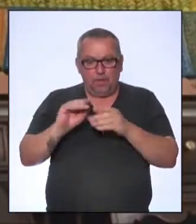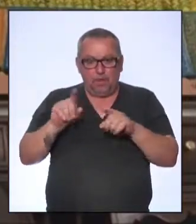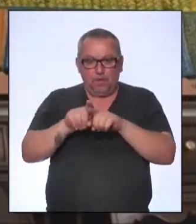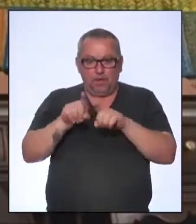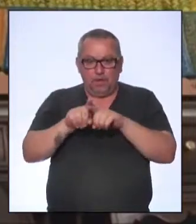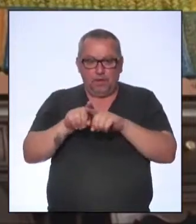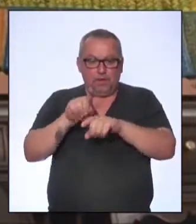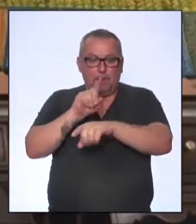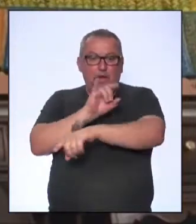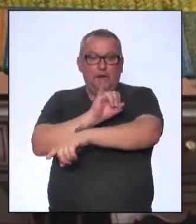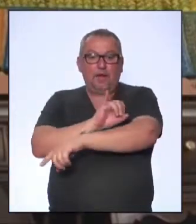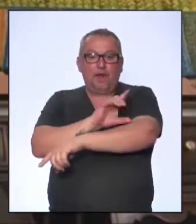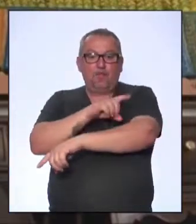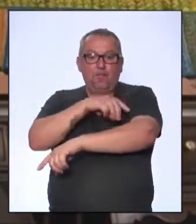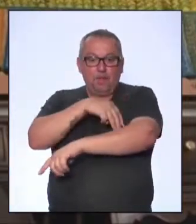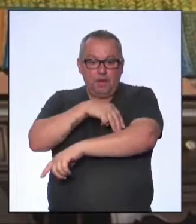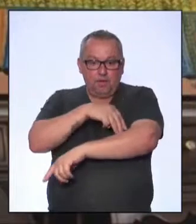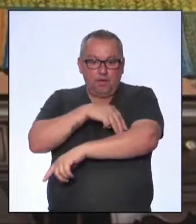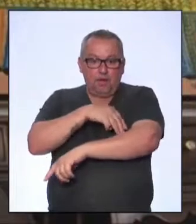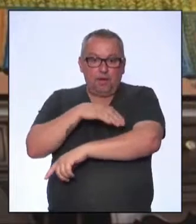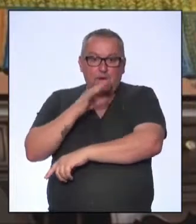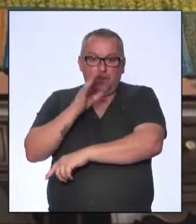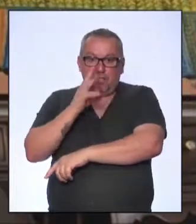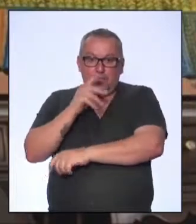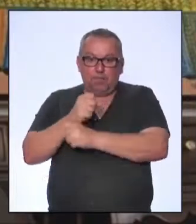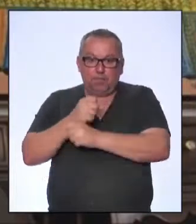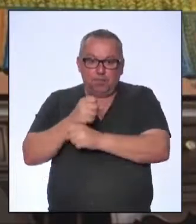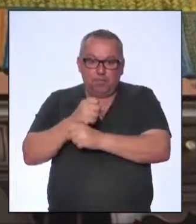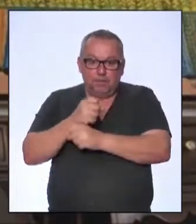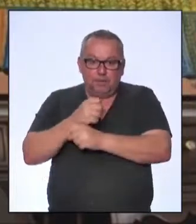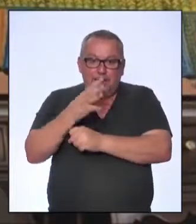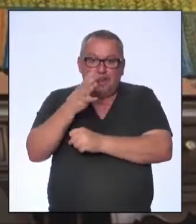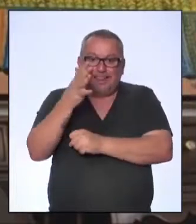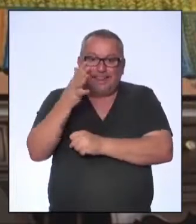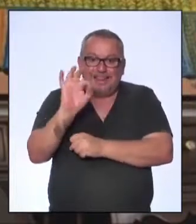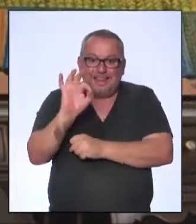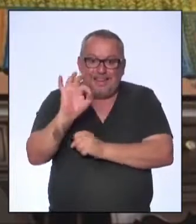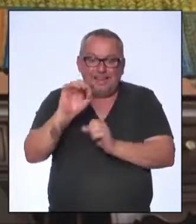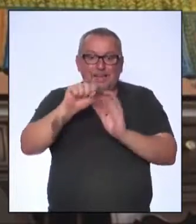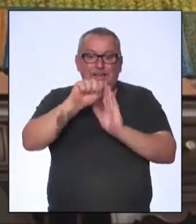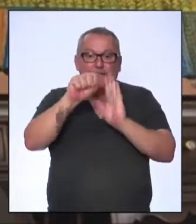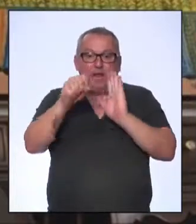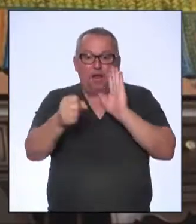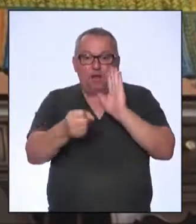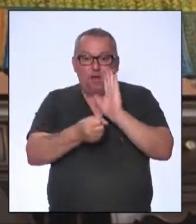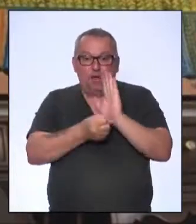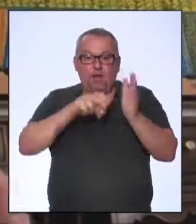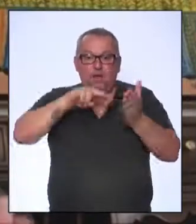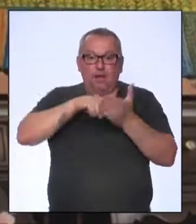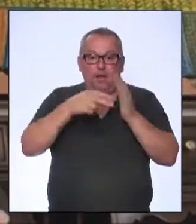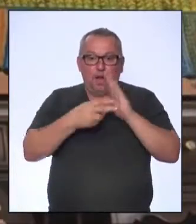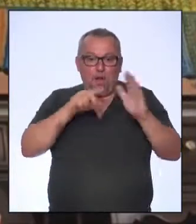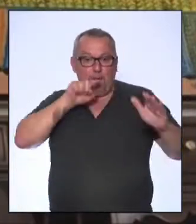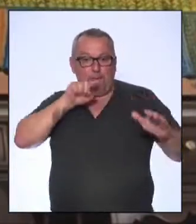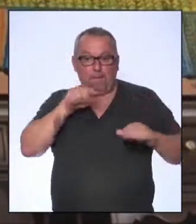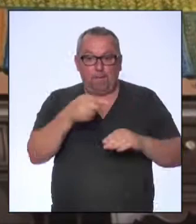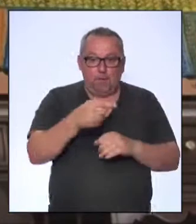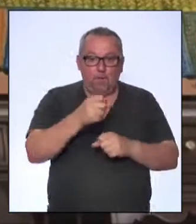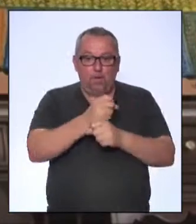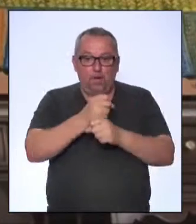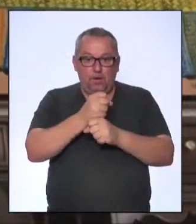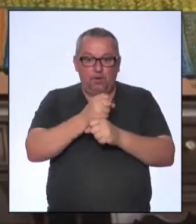Idade Média durou, gente, 10 séculos, 1000 anos, do século V ao